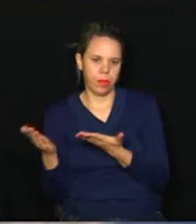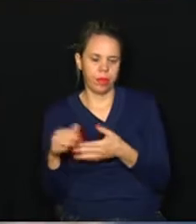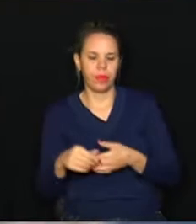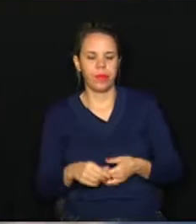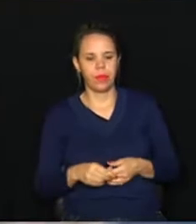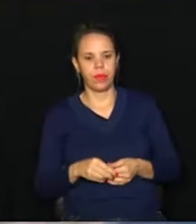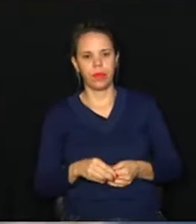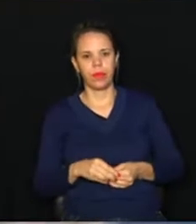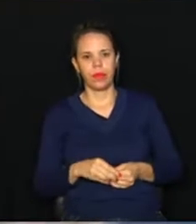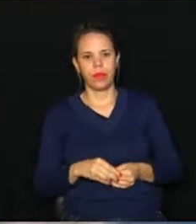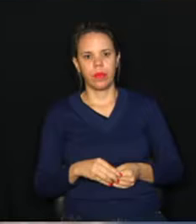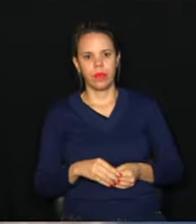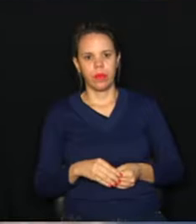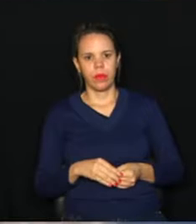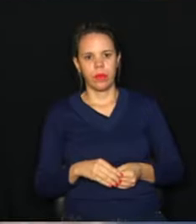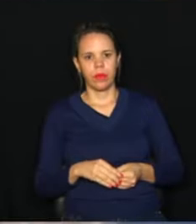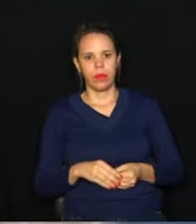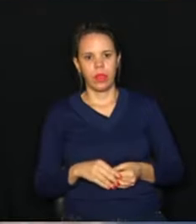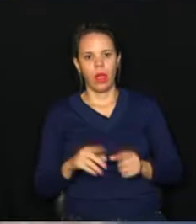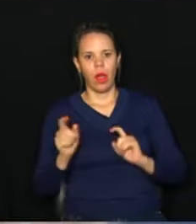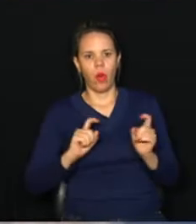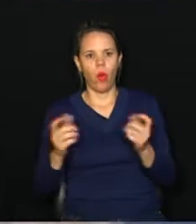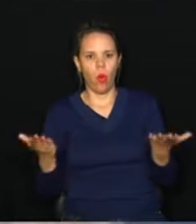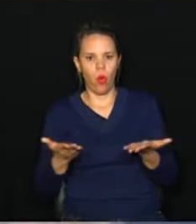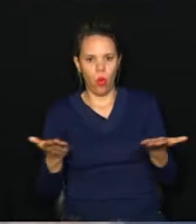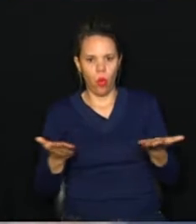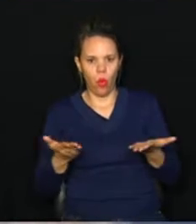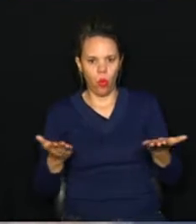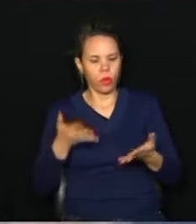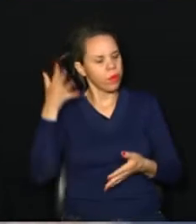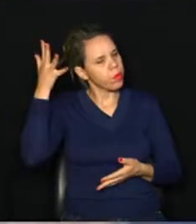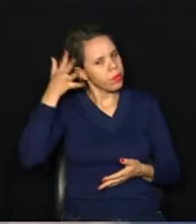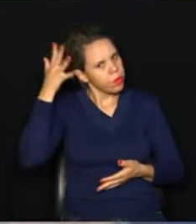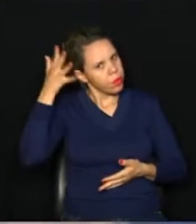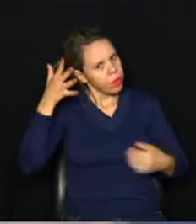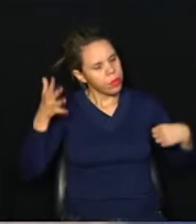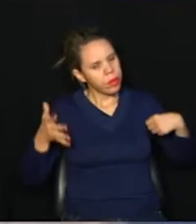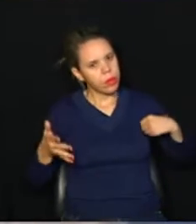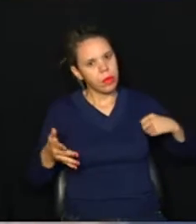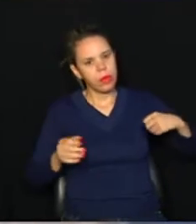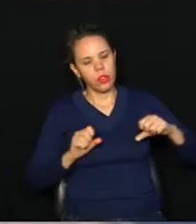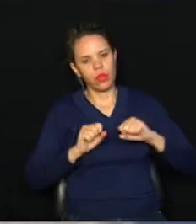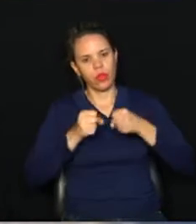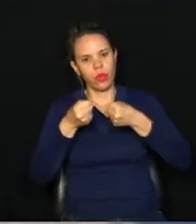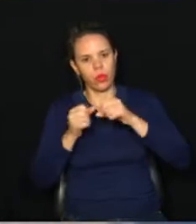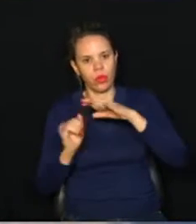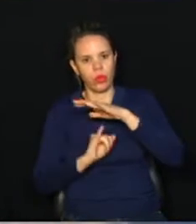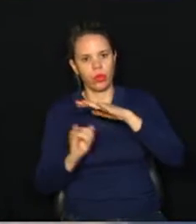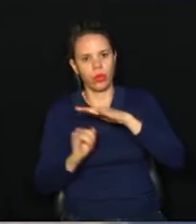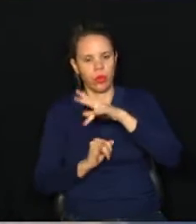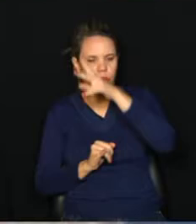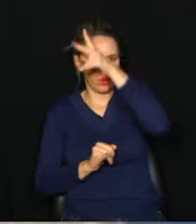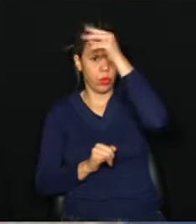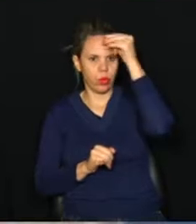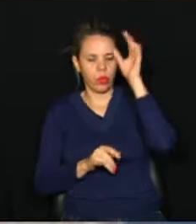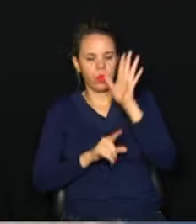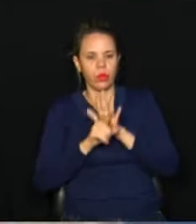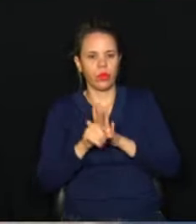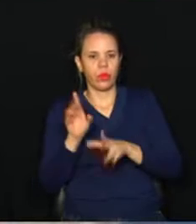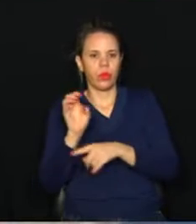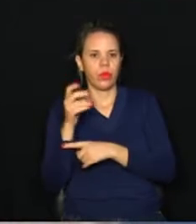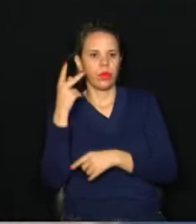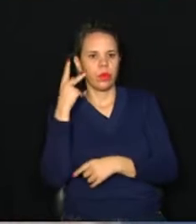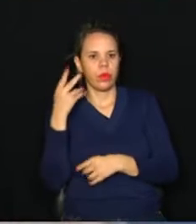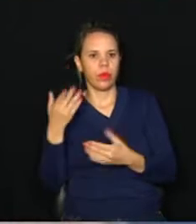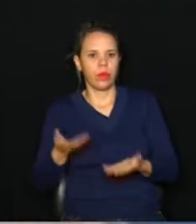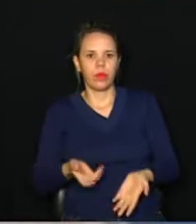atividade. Esse ato que nós realizamos no dia de hoje é um ato em defesa dos institutos públicos de pesquisa do Estado de São Paulo.